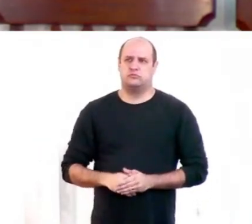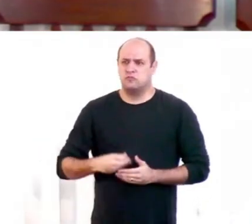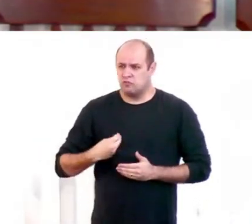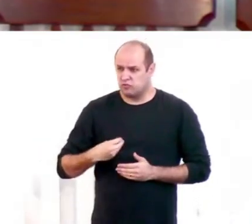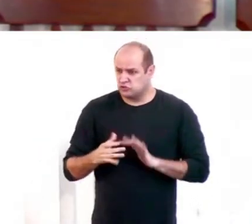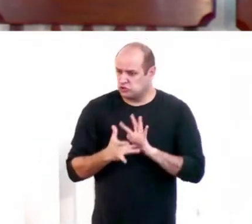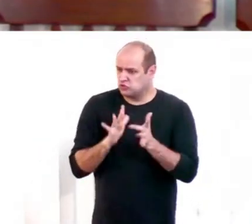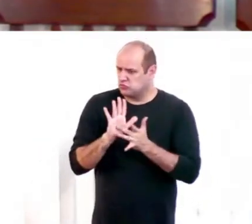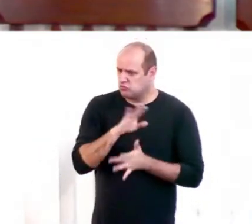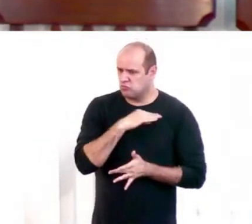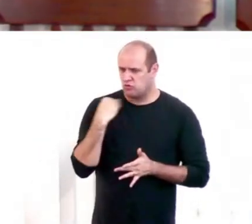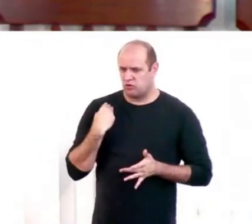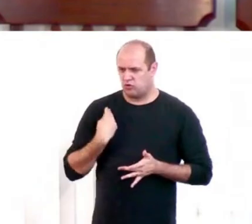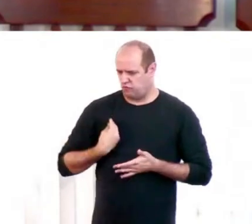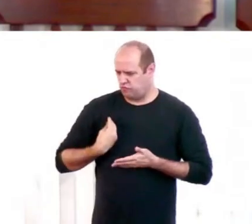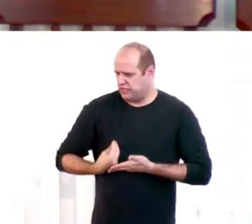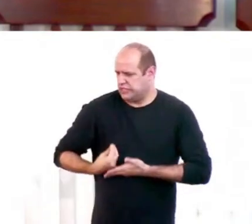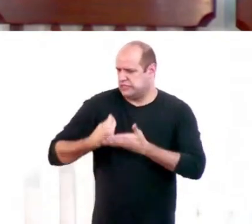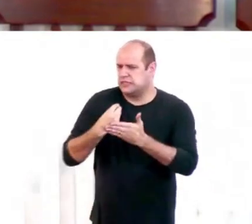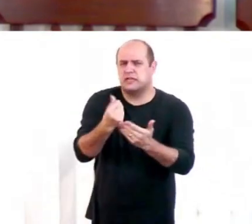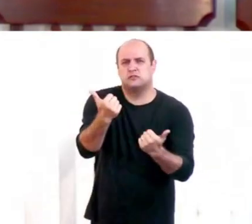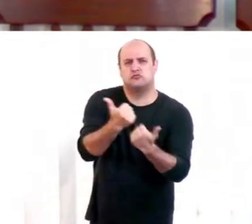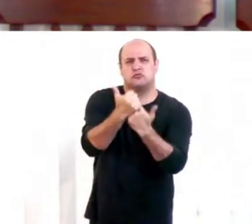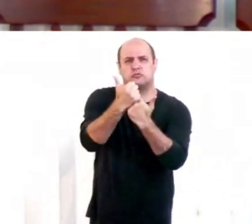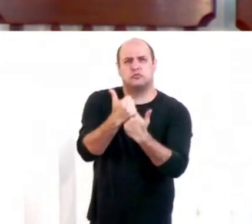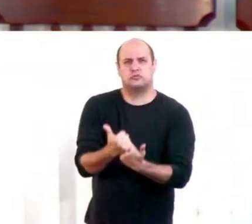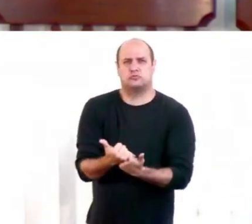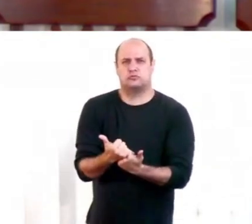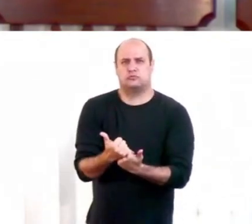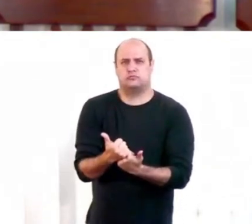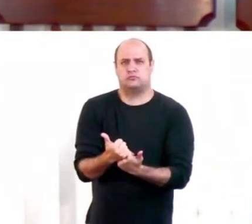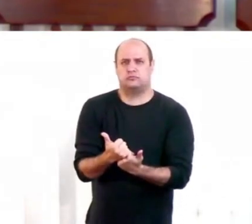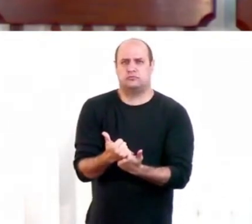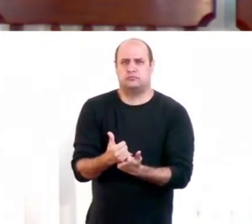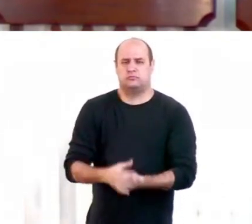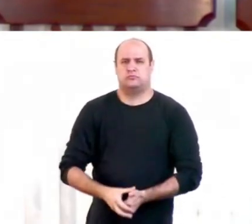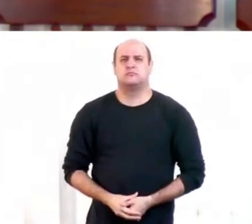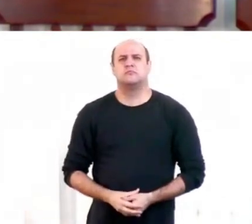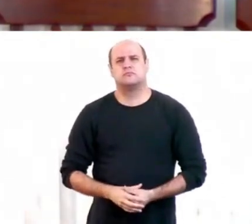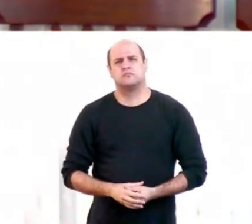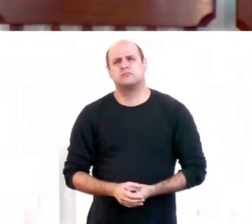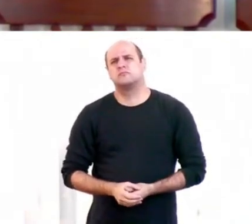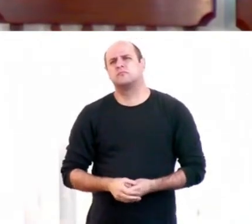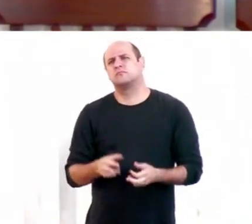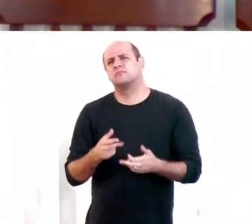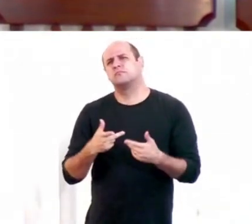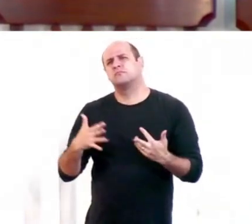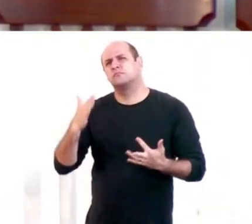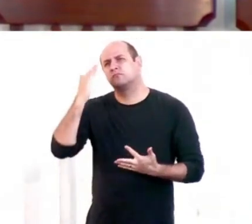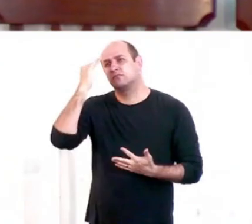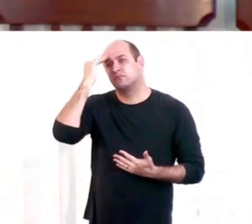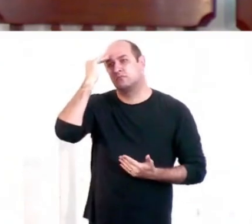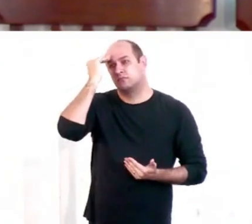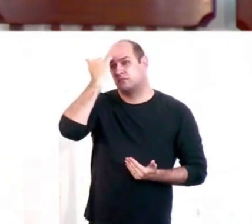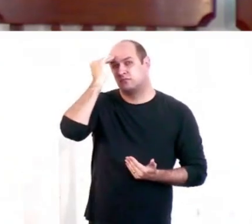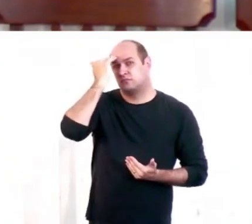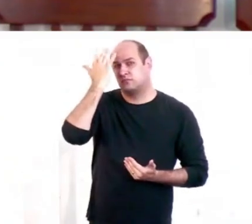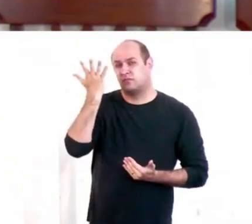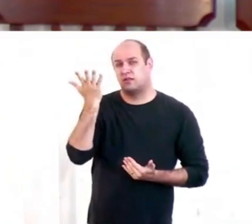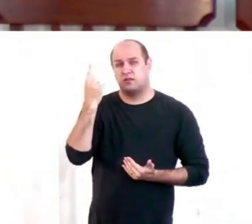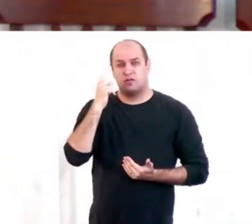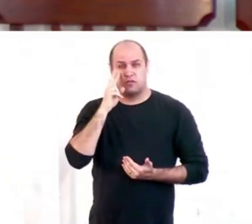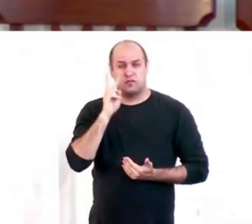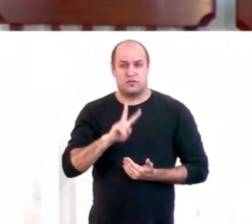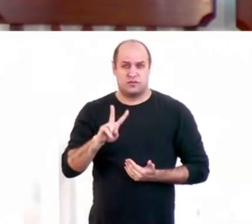ela tivesse vida, a família dela tivesse vida. Isso é a opressão que existe num país que abandonou a